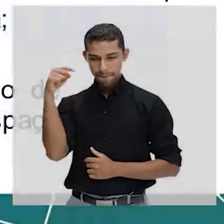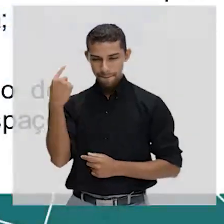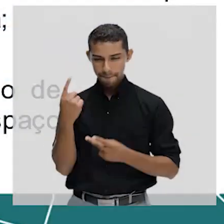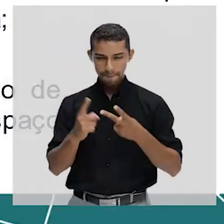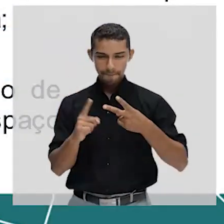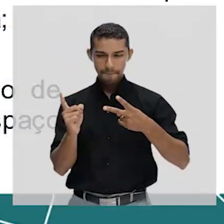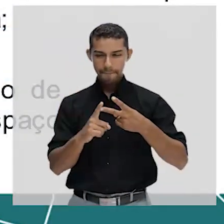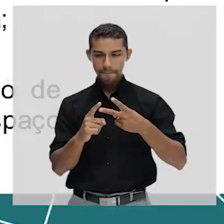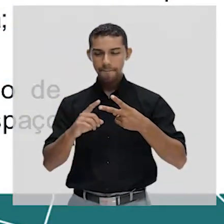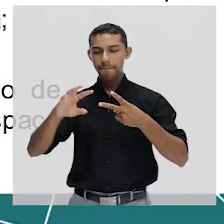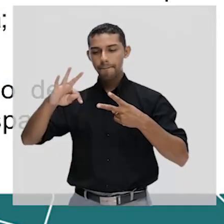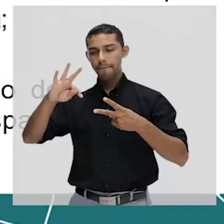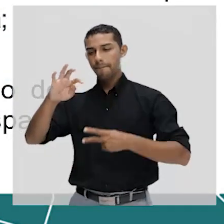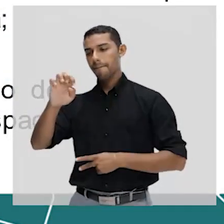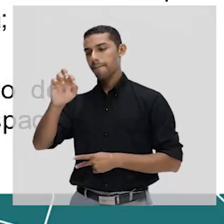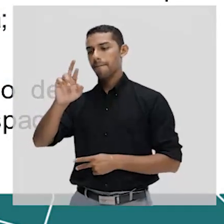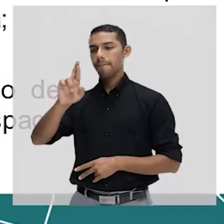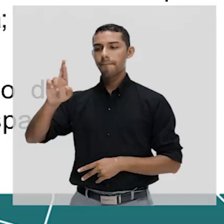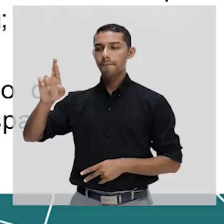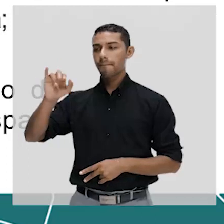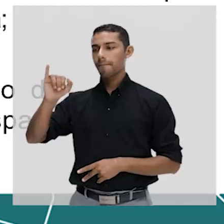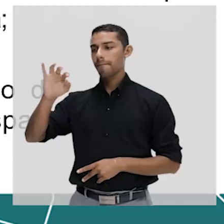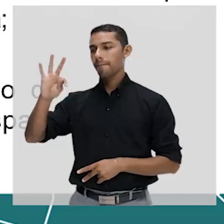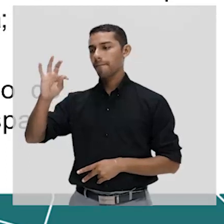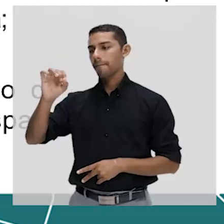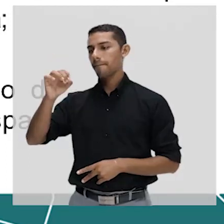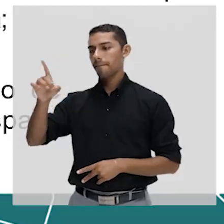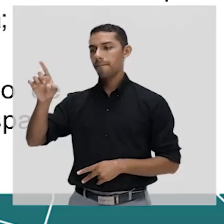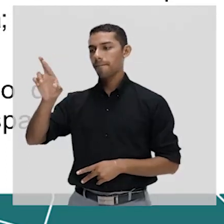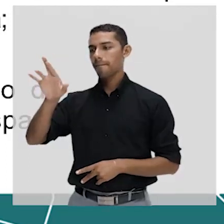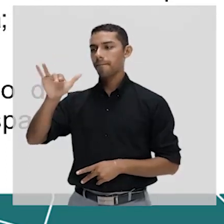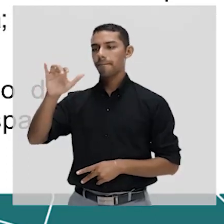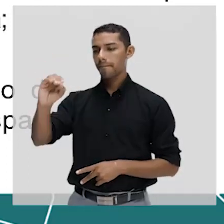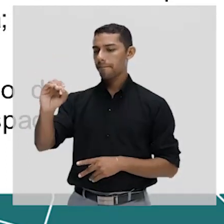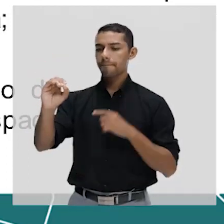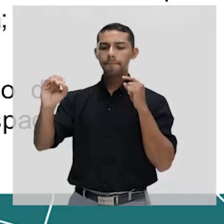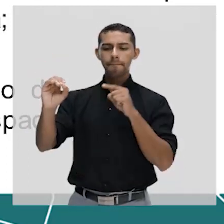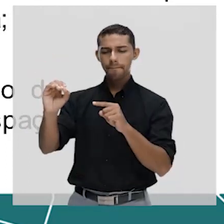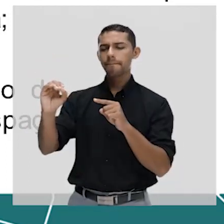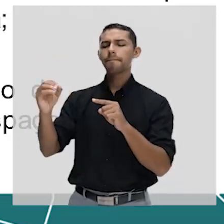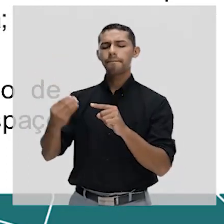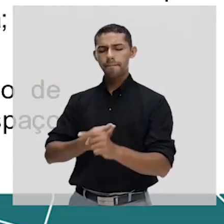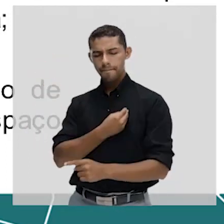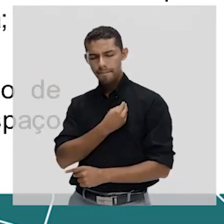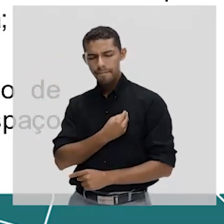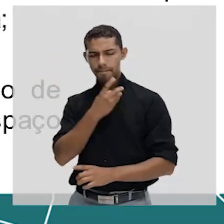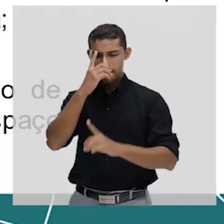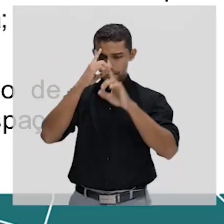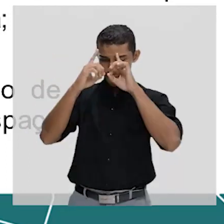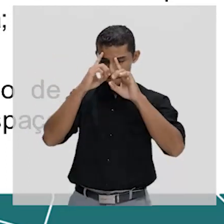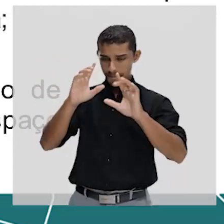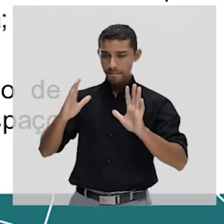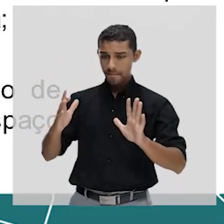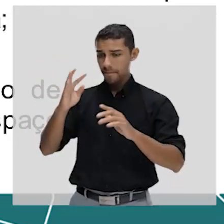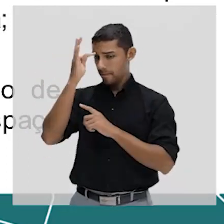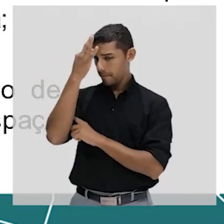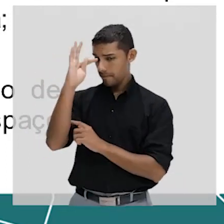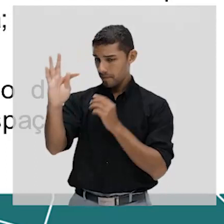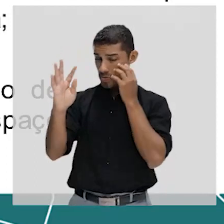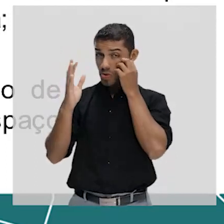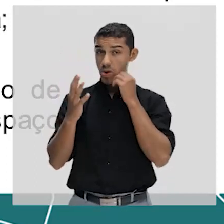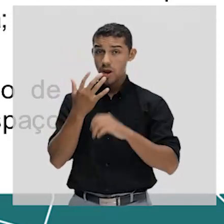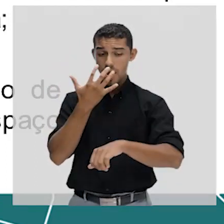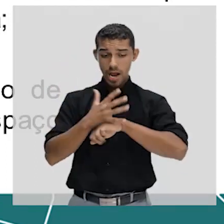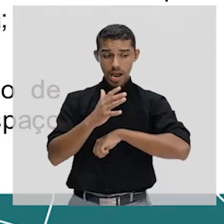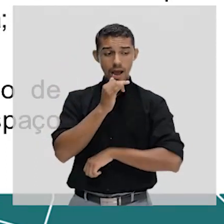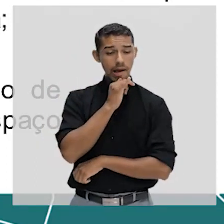galera, conceito de território. Esse conceito ele é muito presente no nosso cotidiano. Eu vou te dar a teoria, mas depois eu vou te dar um exemplo muito prático e